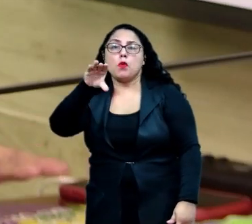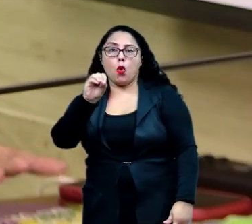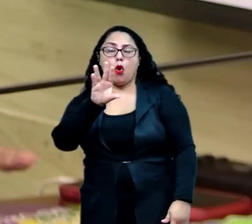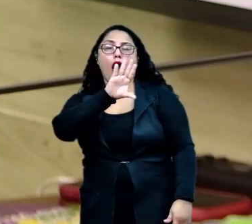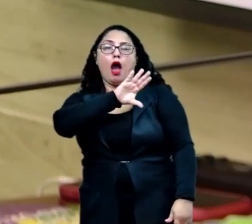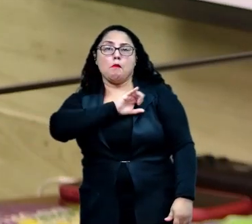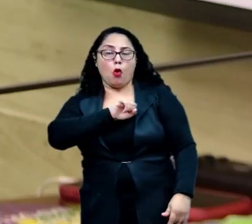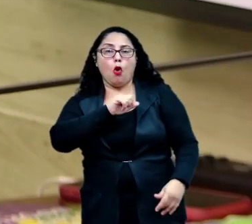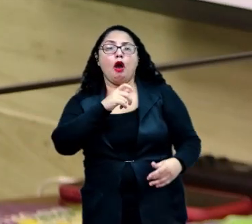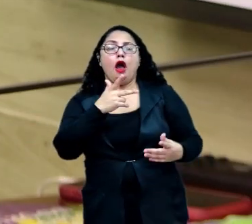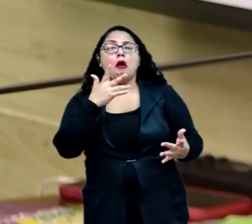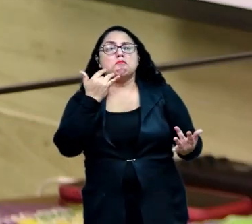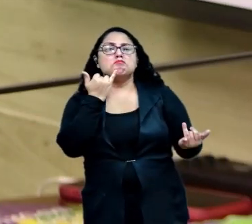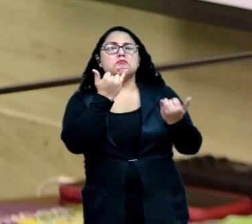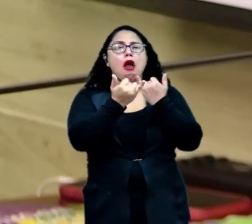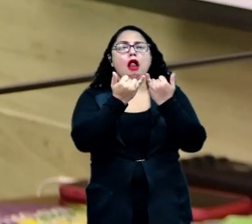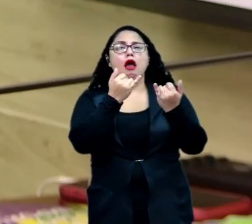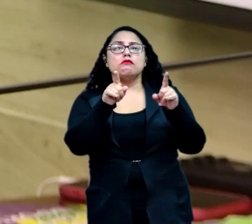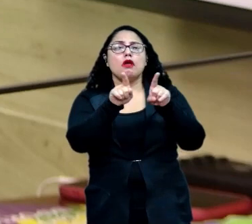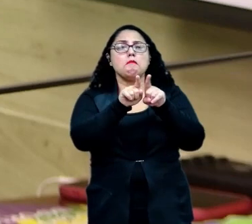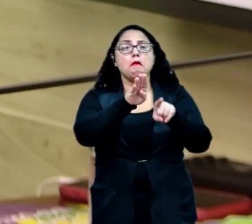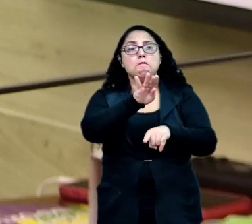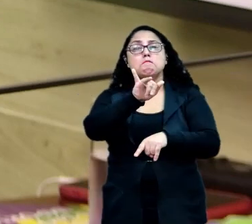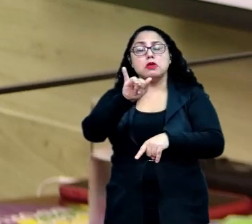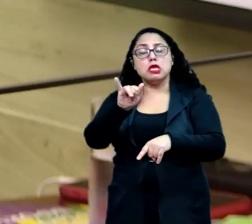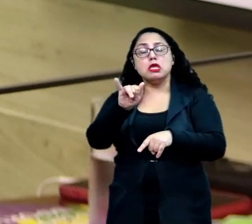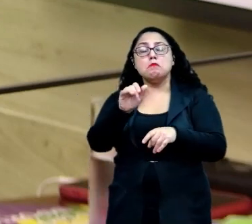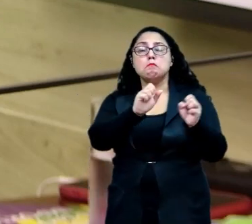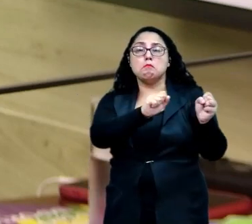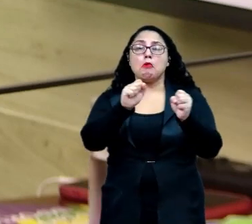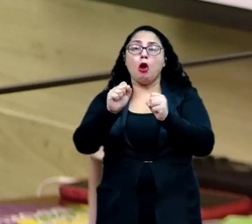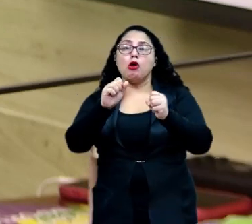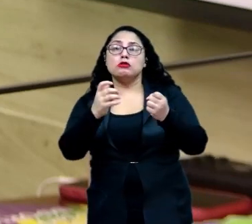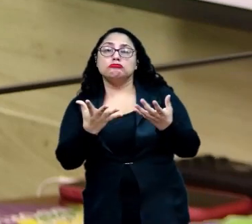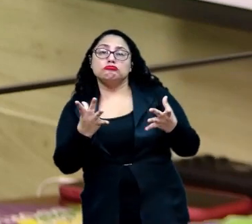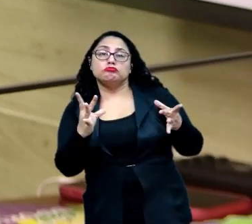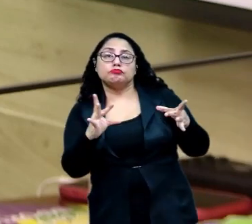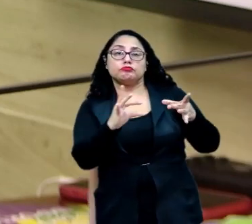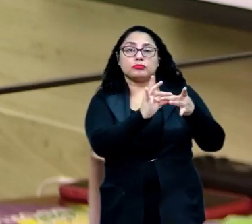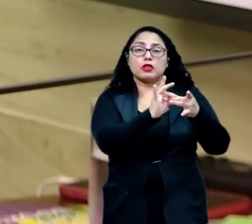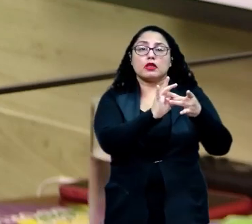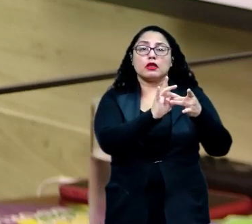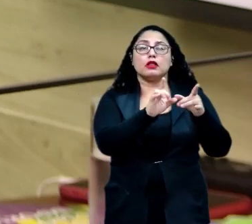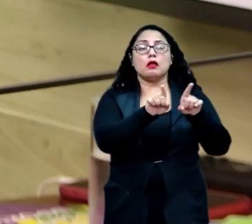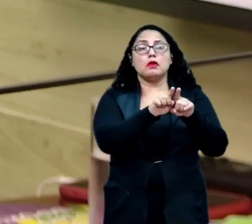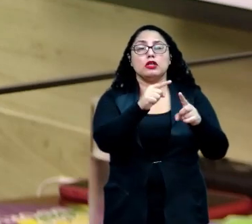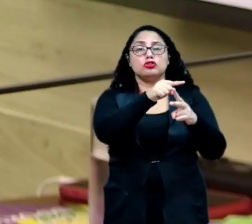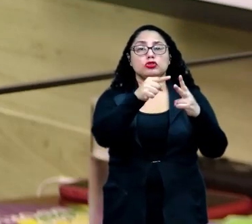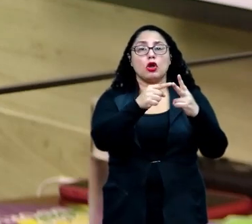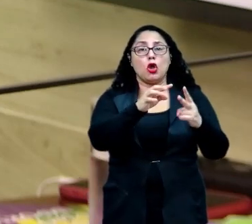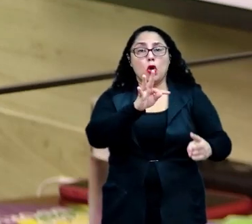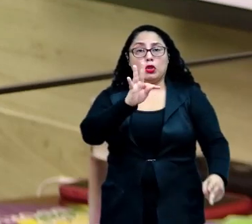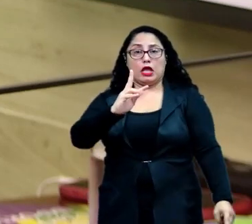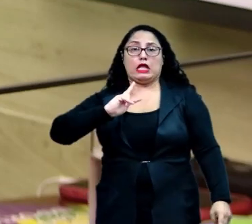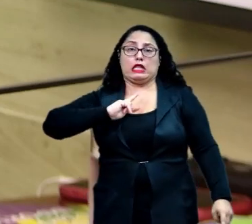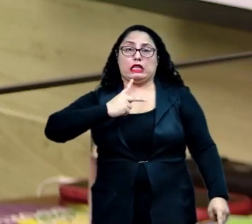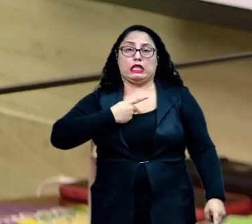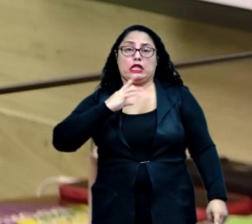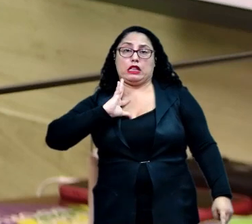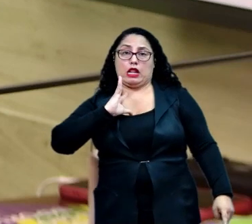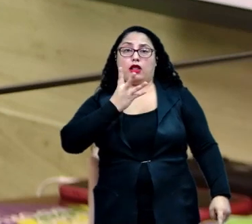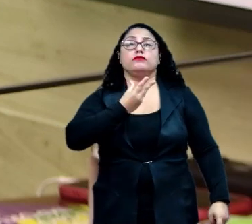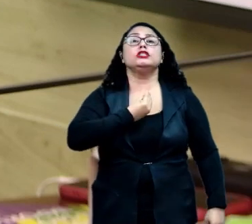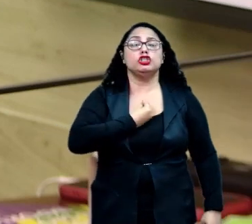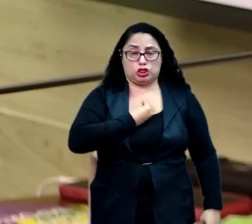momento bissexual, Uhum. também porque ele cumpre essas duas funções também. O T de travestis